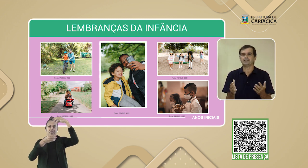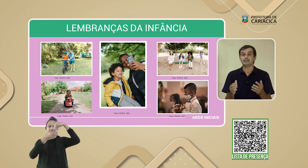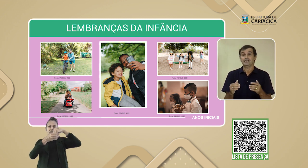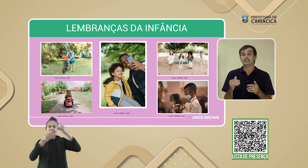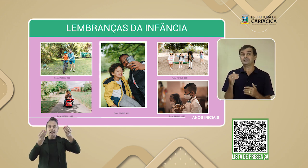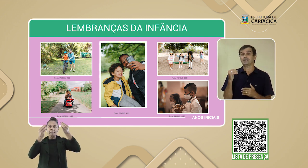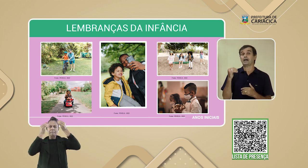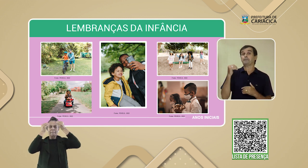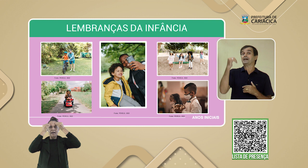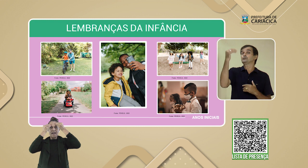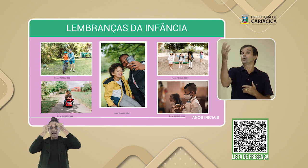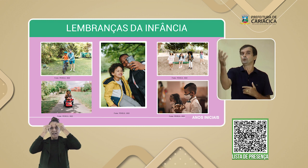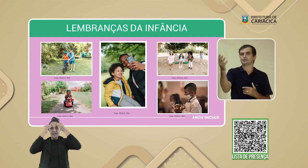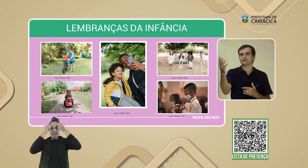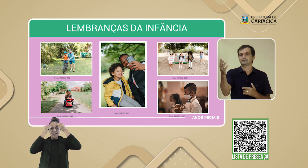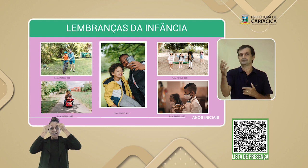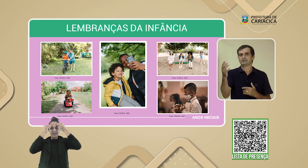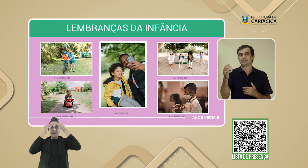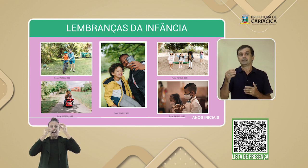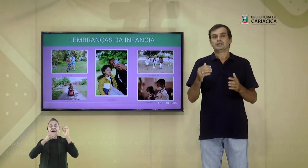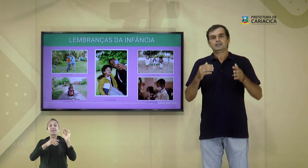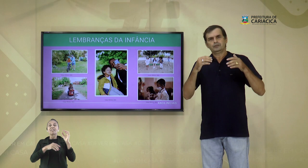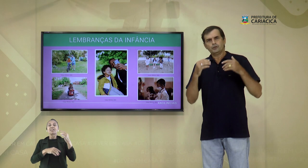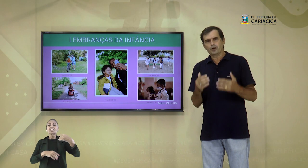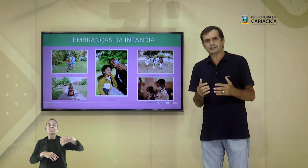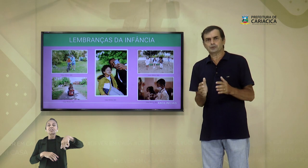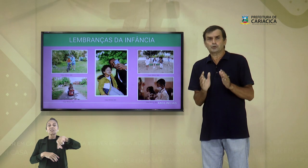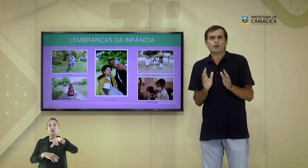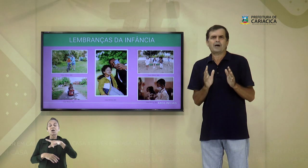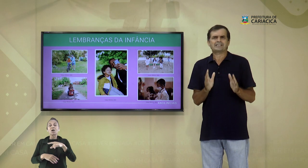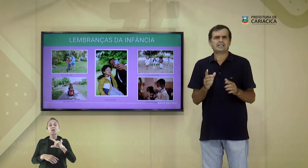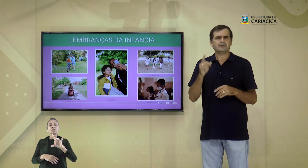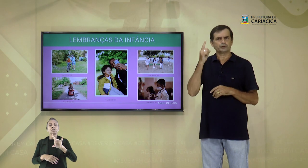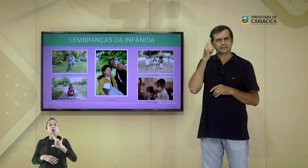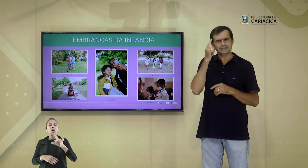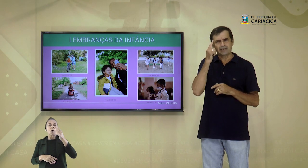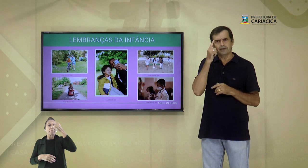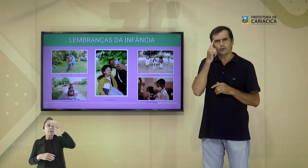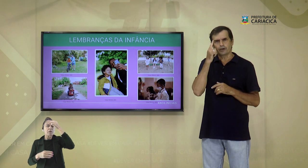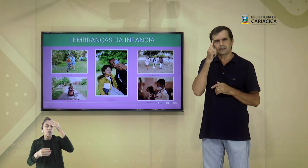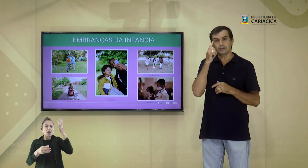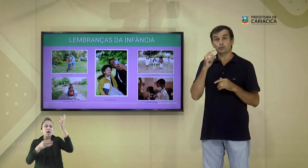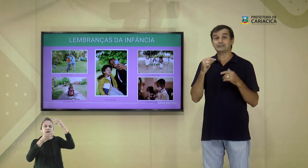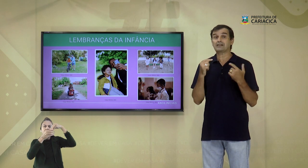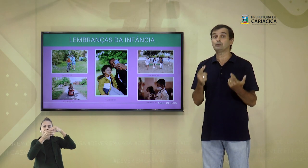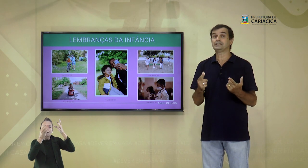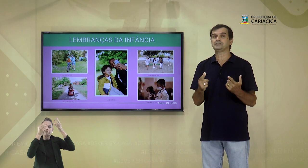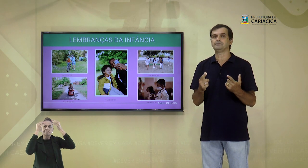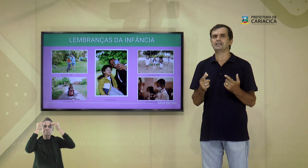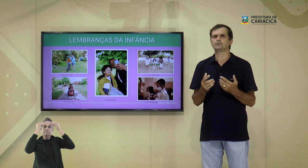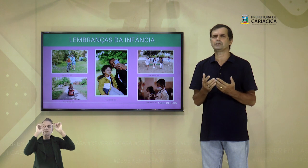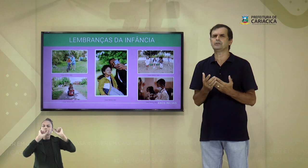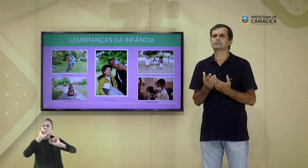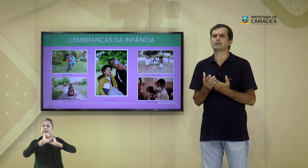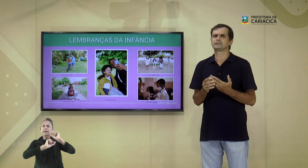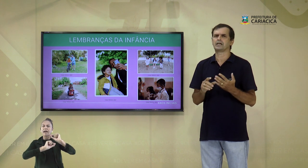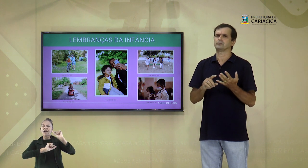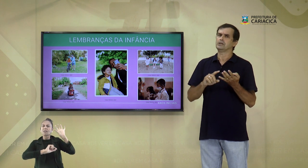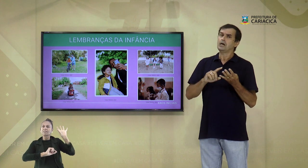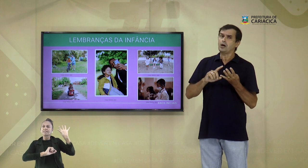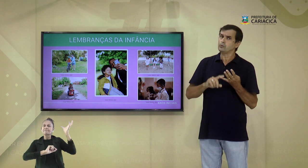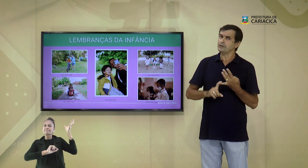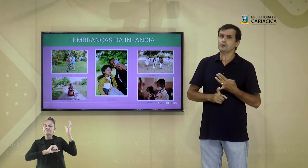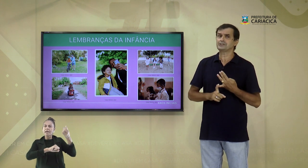permitem enxergar mais longe. Nós só guardamos na memória os acontecimentos que nos